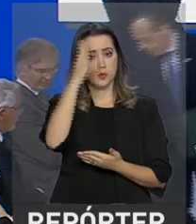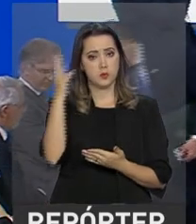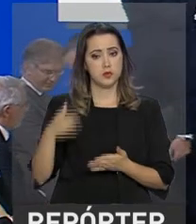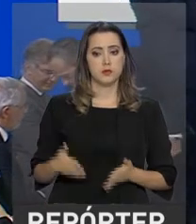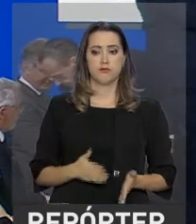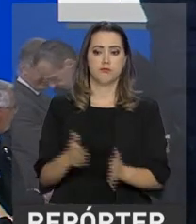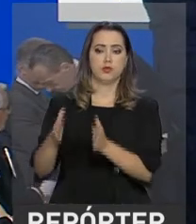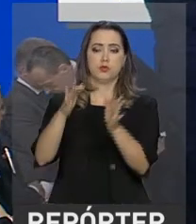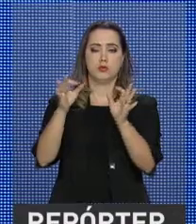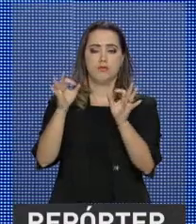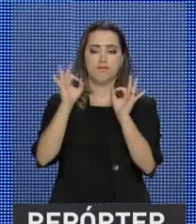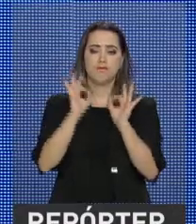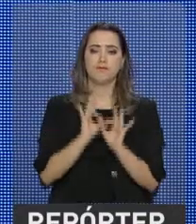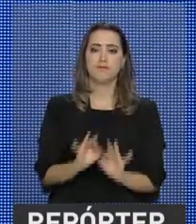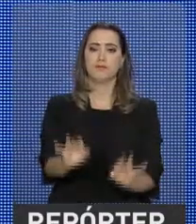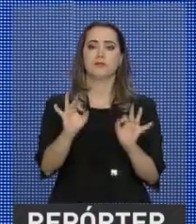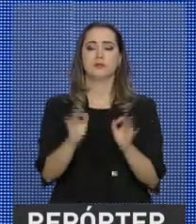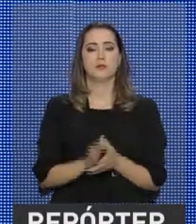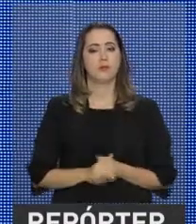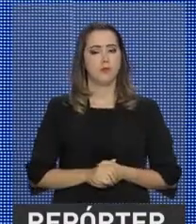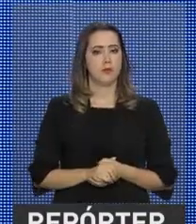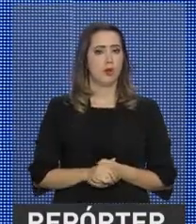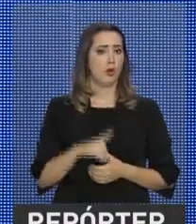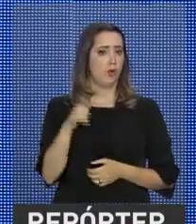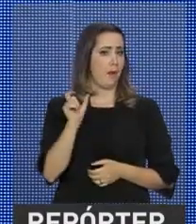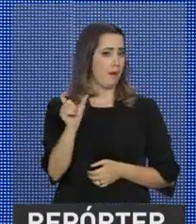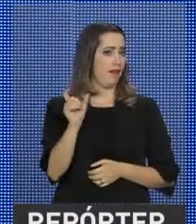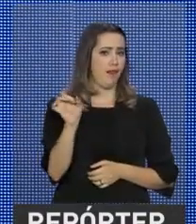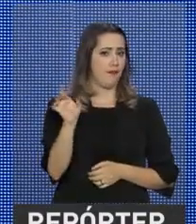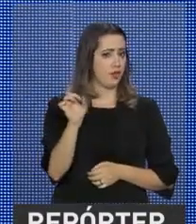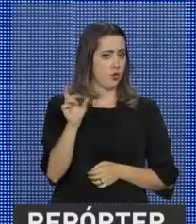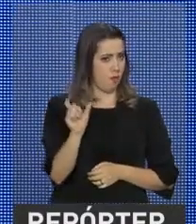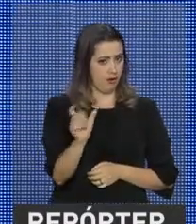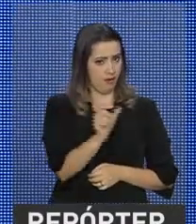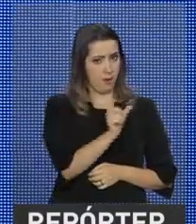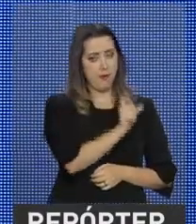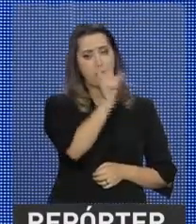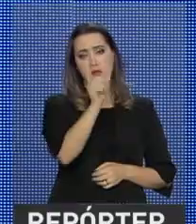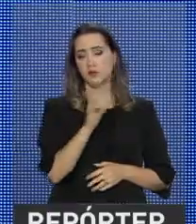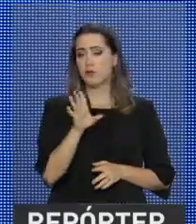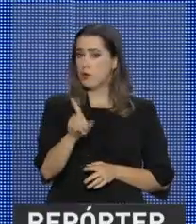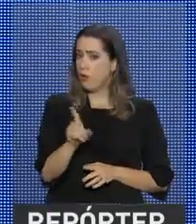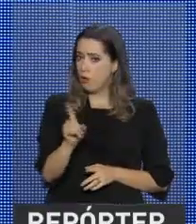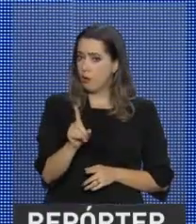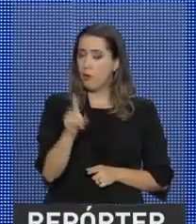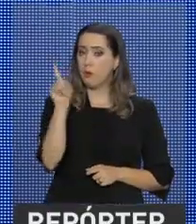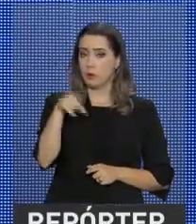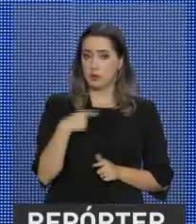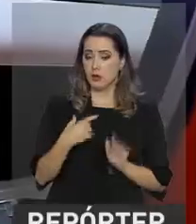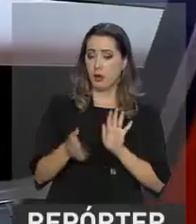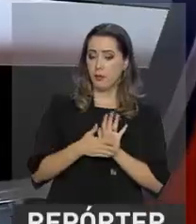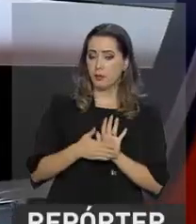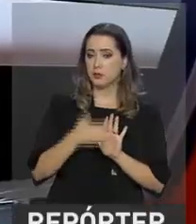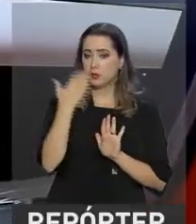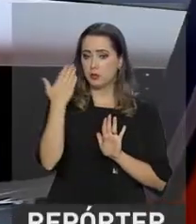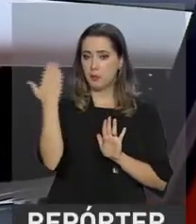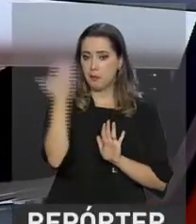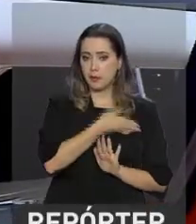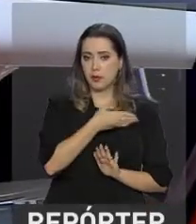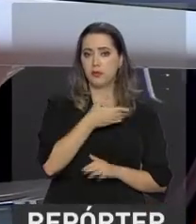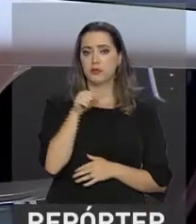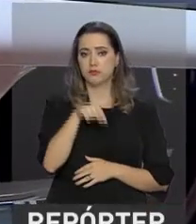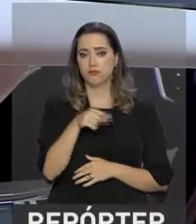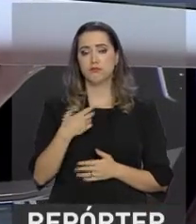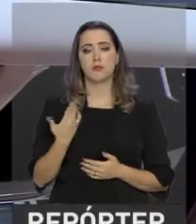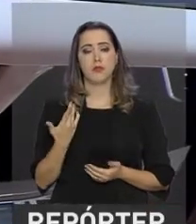no rumo certo. Não são palavras apenas, os fatos comprovam. Como exemplo dos